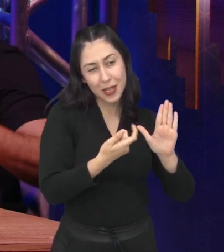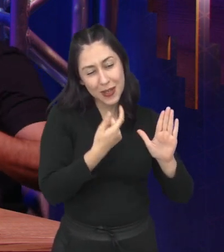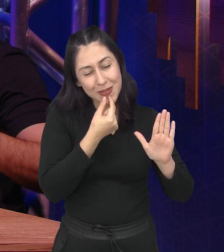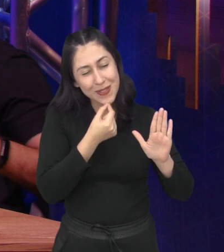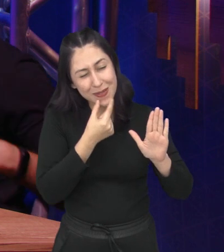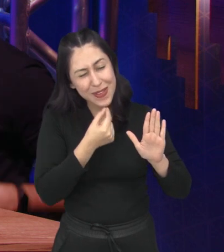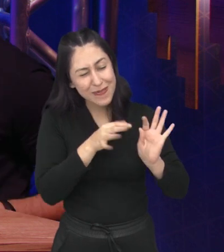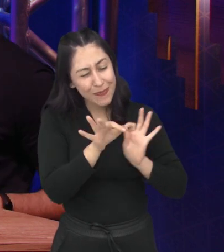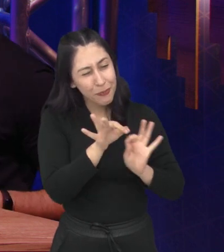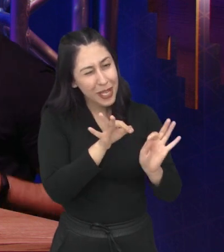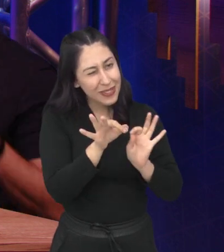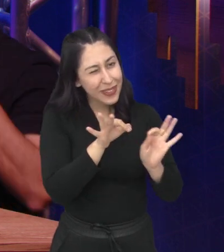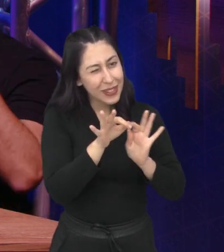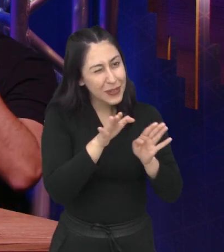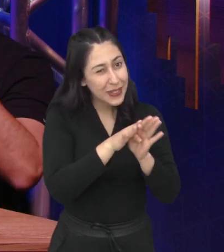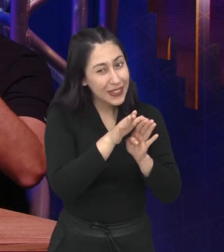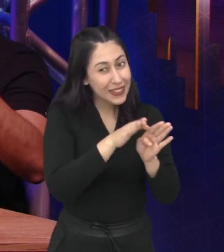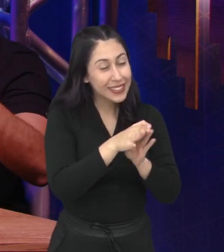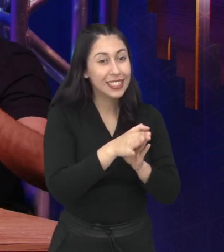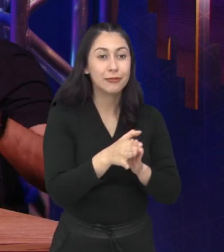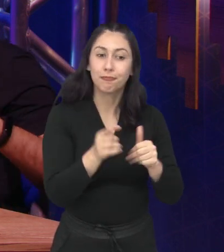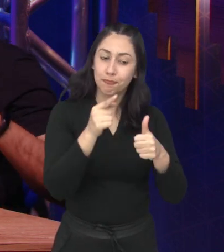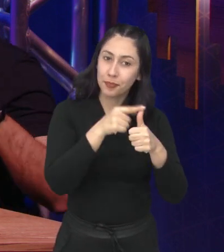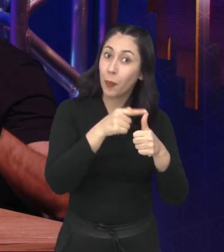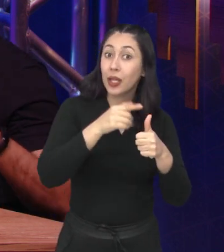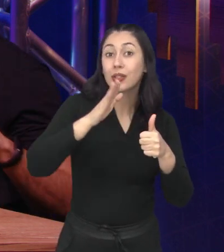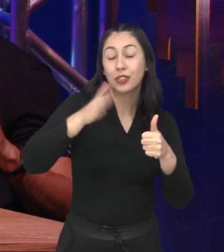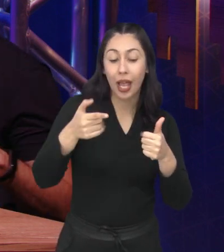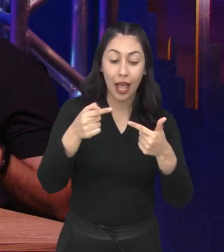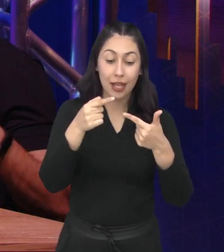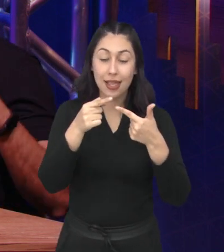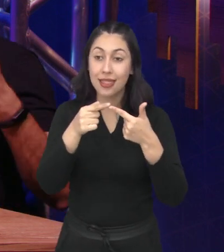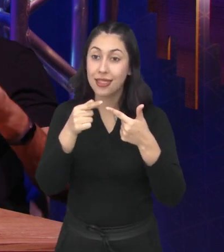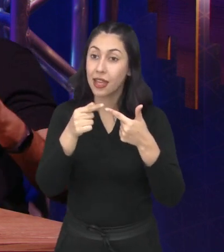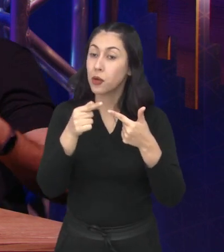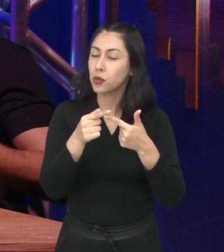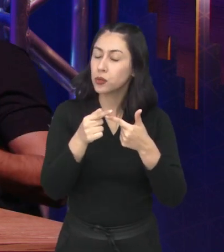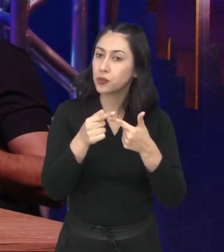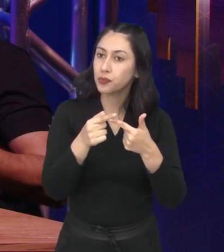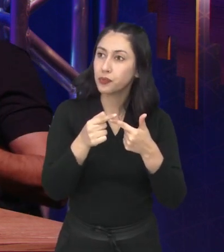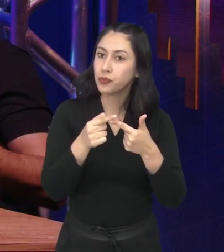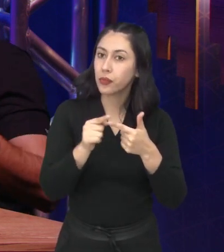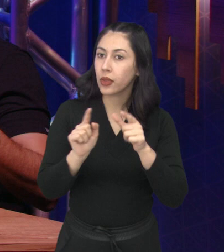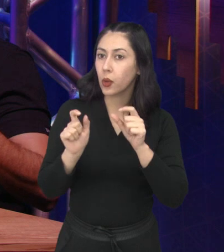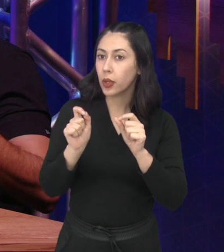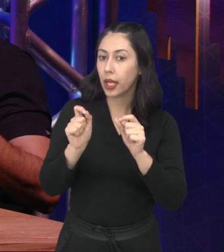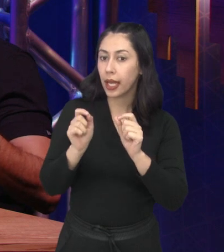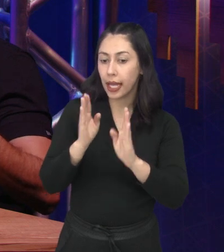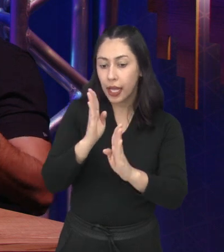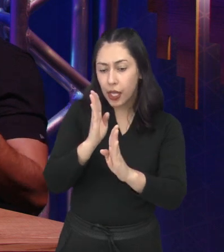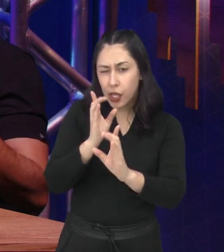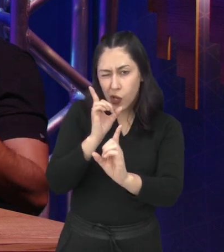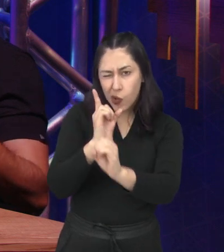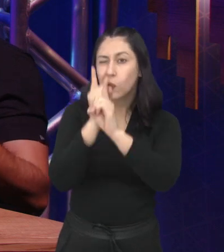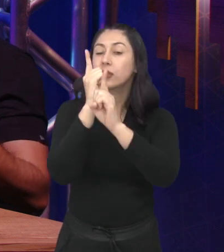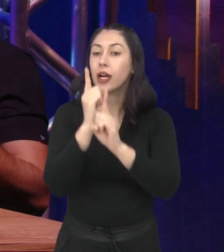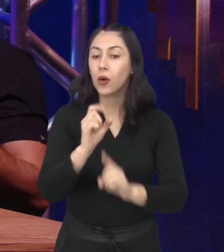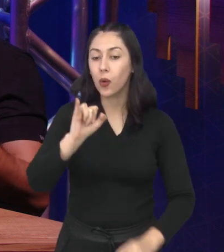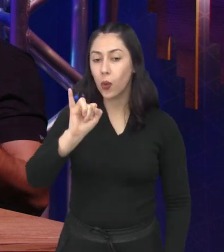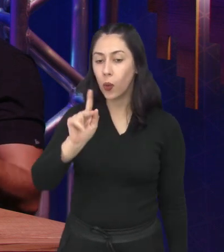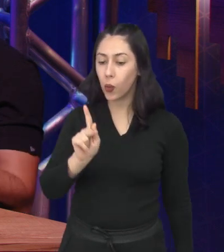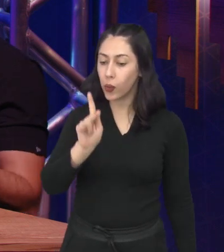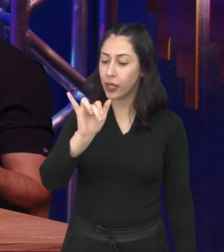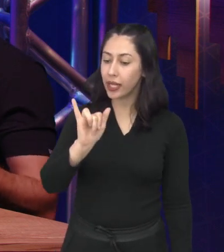um manual pra vida adulta. E o zero, eu já falei, o primeiro é você encontrar o seu